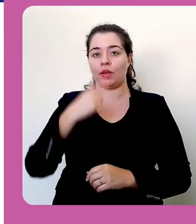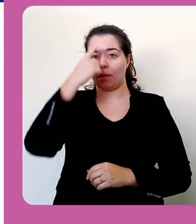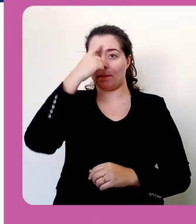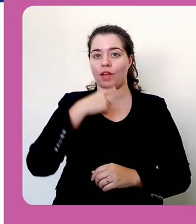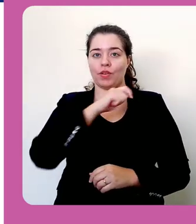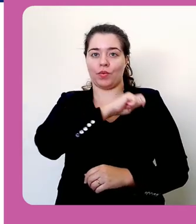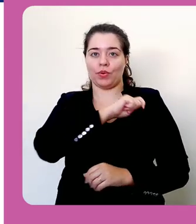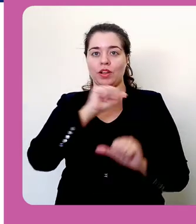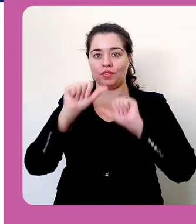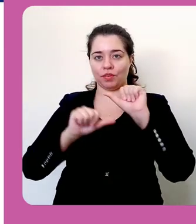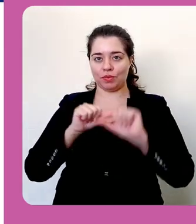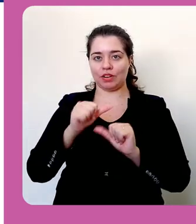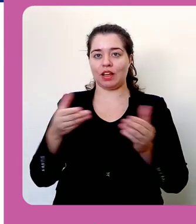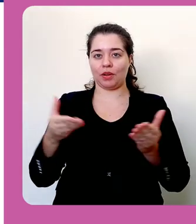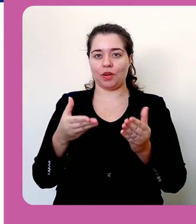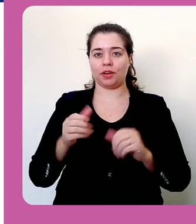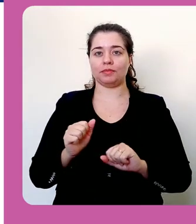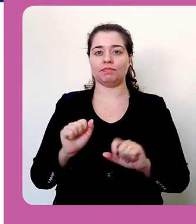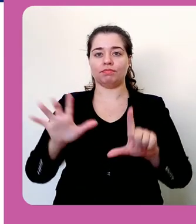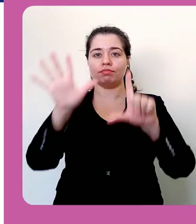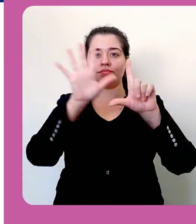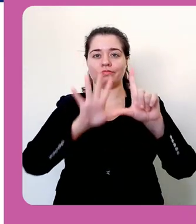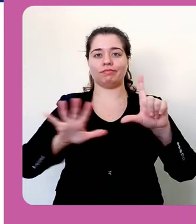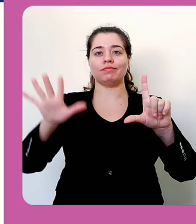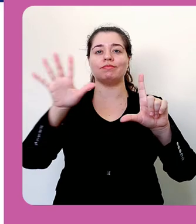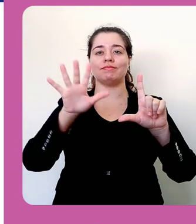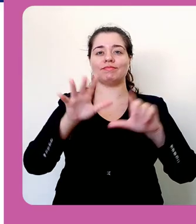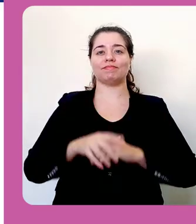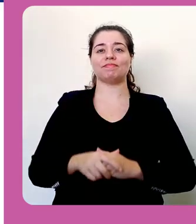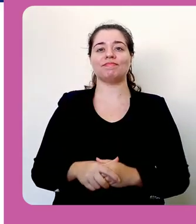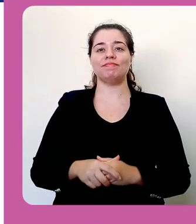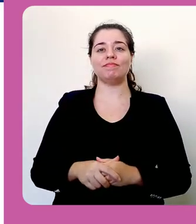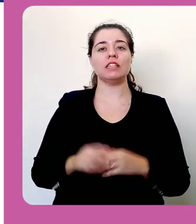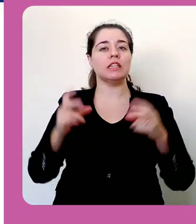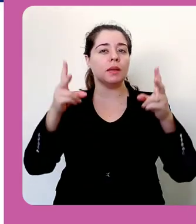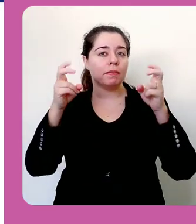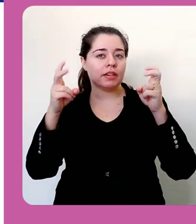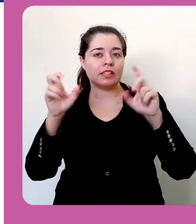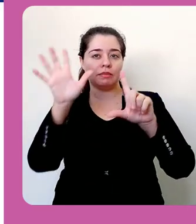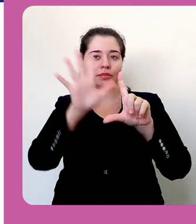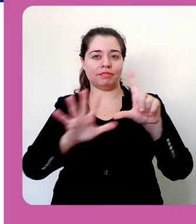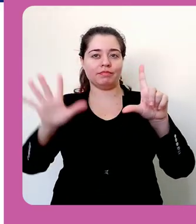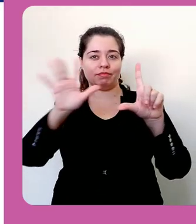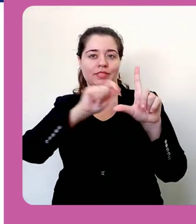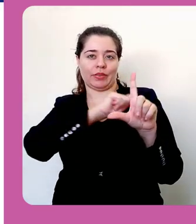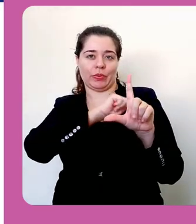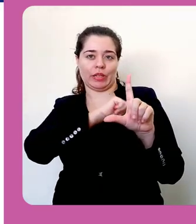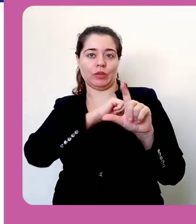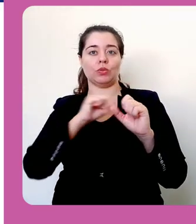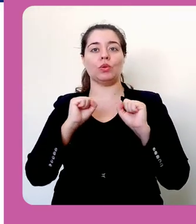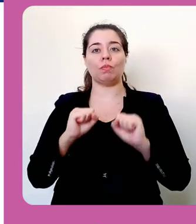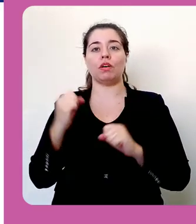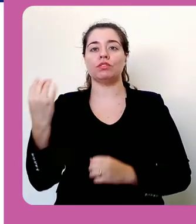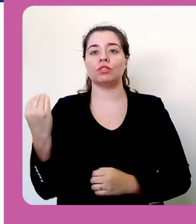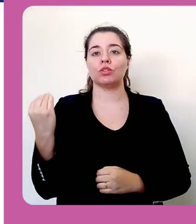eu posso adicionar uma tarefa e deixei marcado como o envio